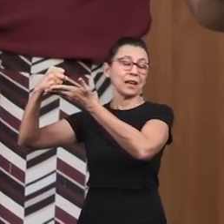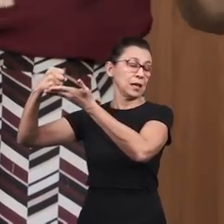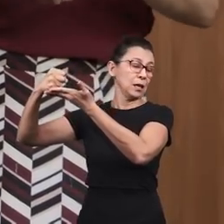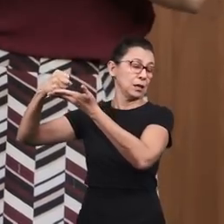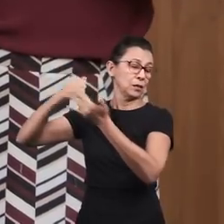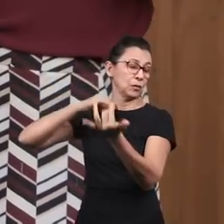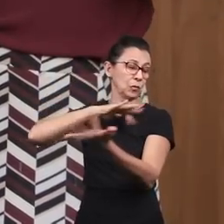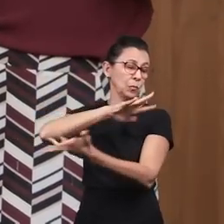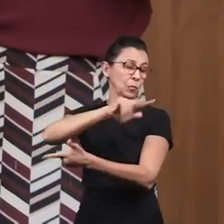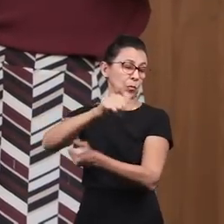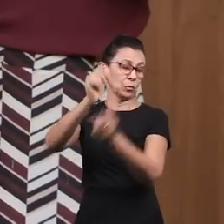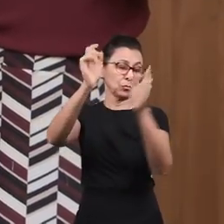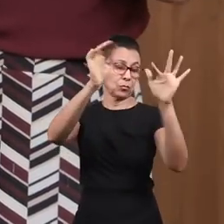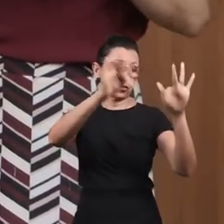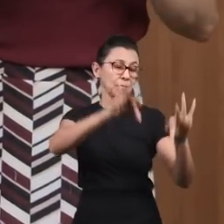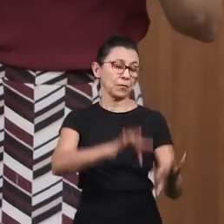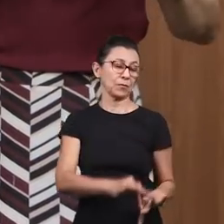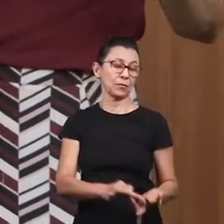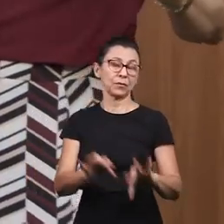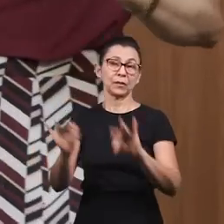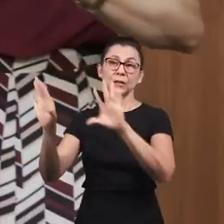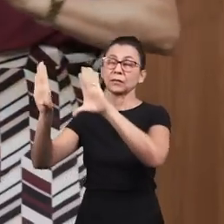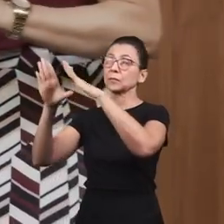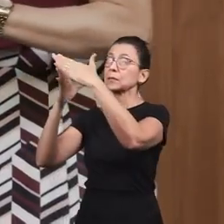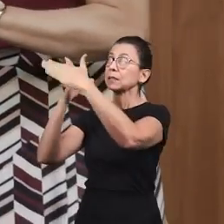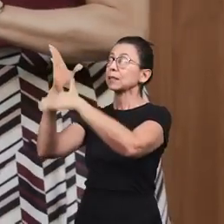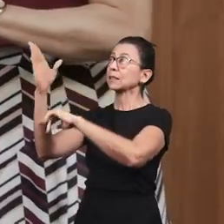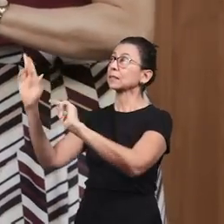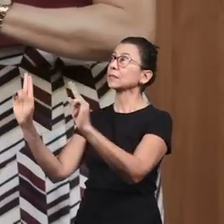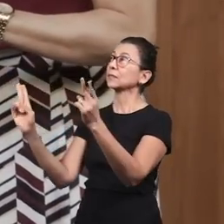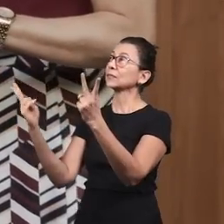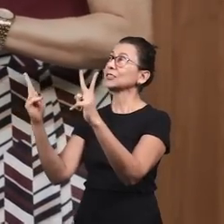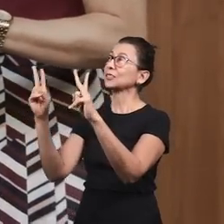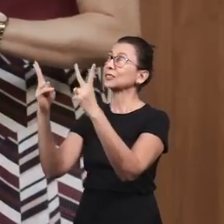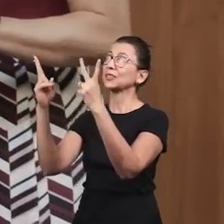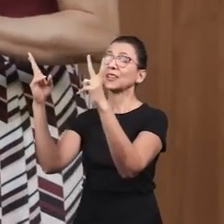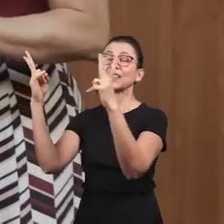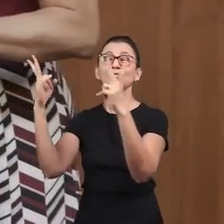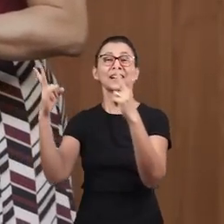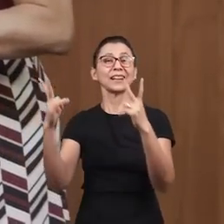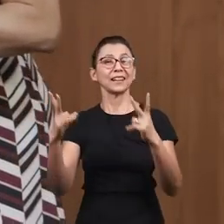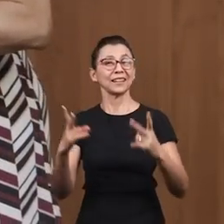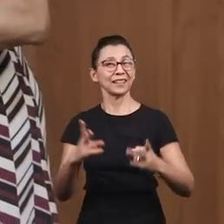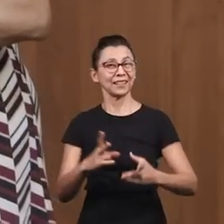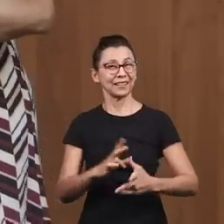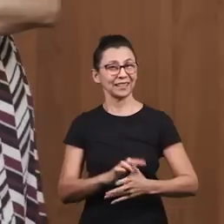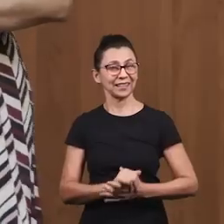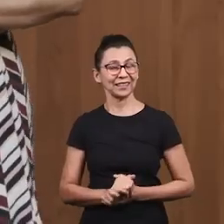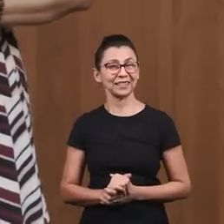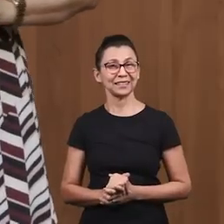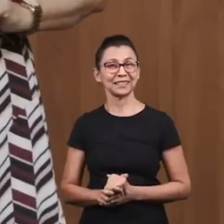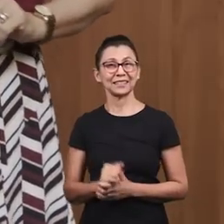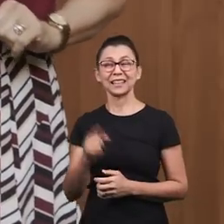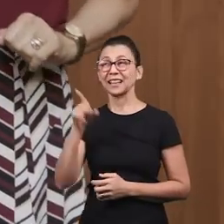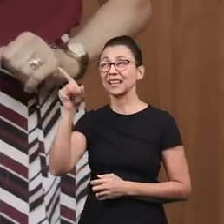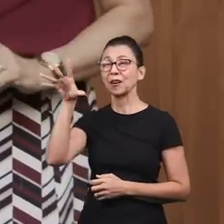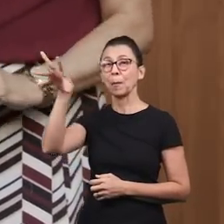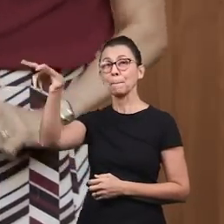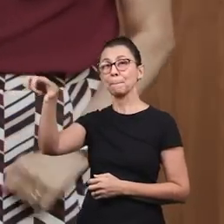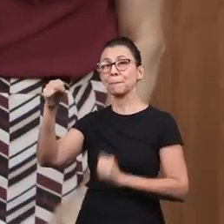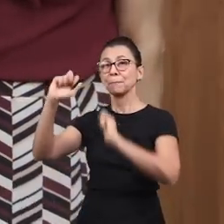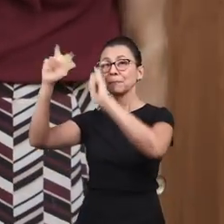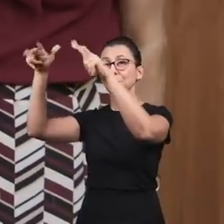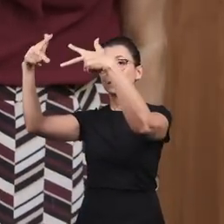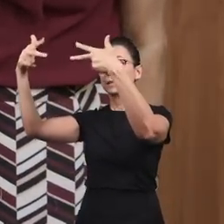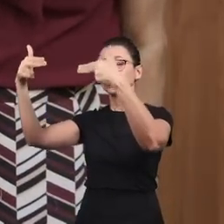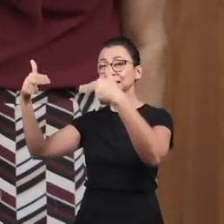Acabou. Chegamos vitoriosos. Nesse dia vamos alcançar o nosso prêmio. Qual é